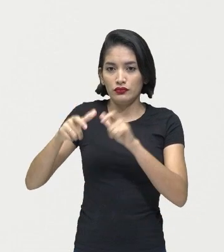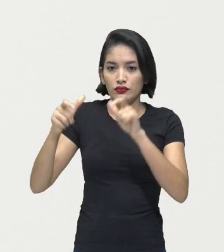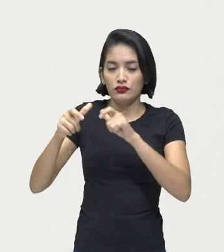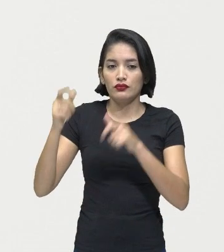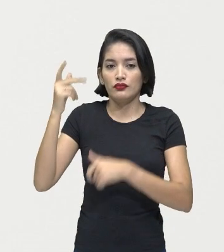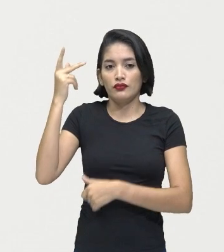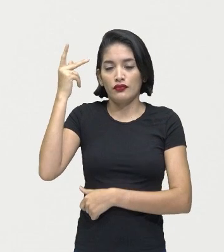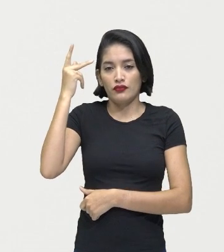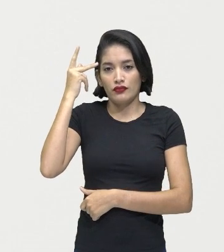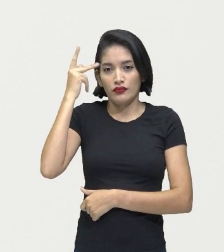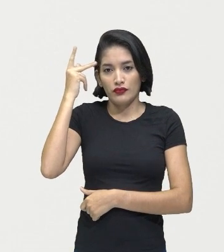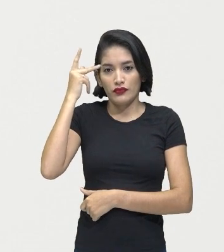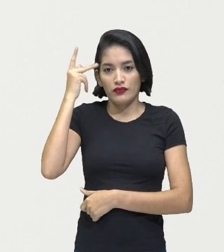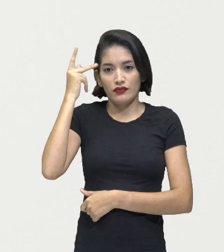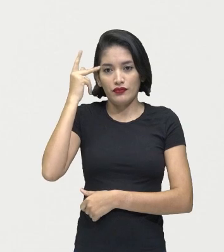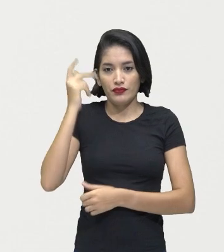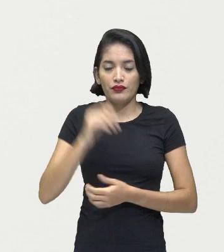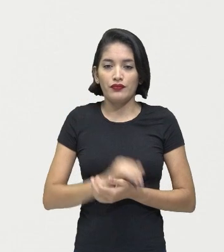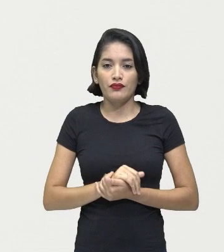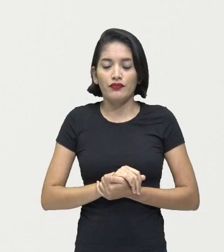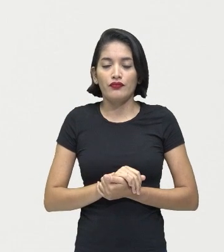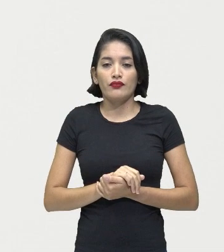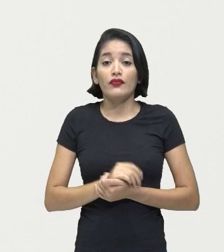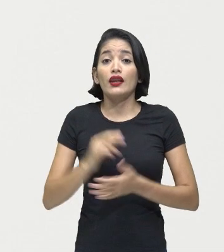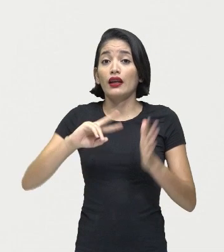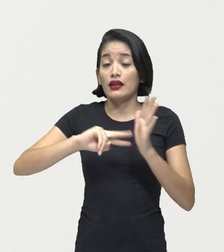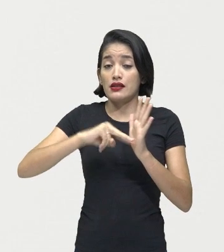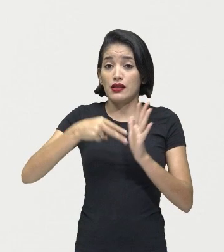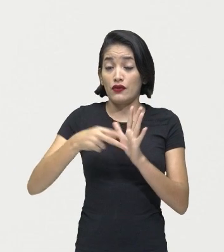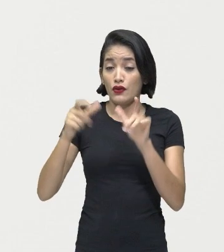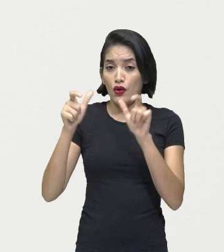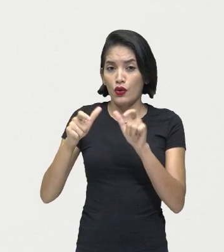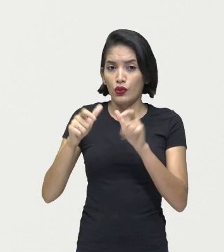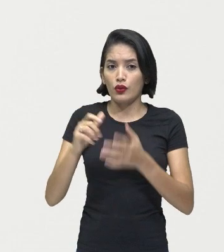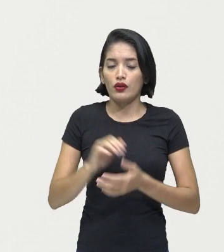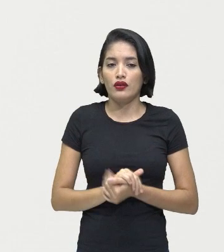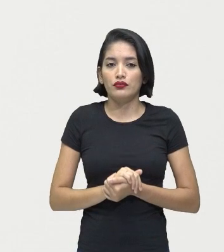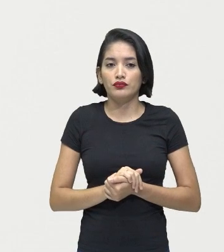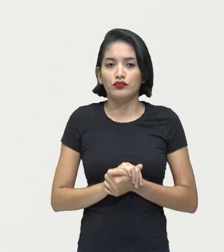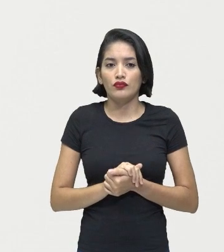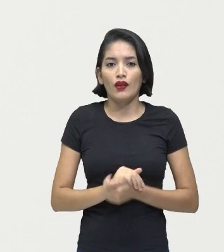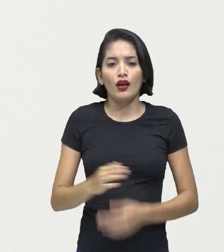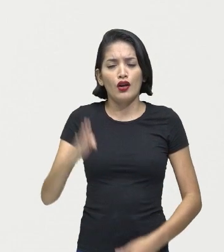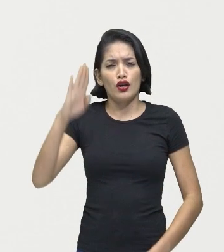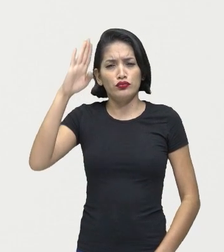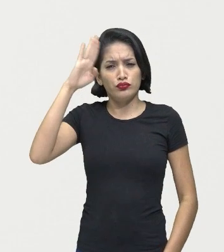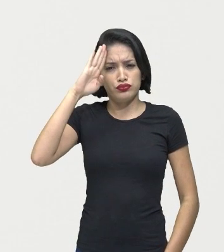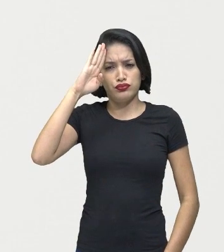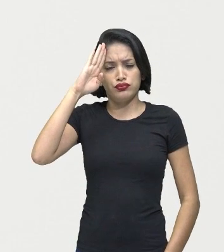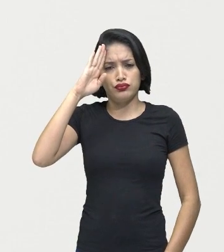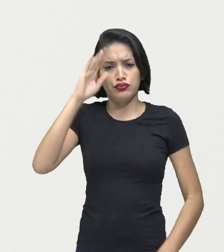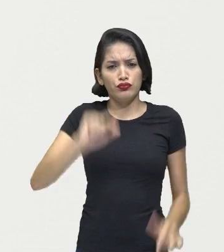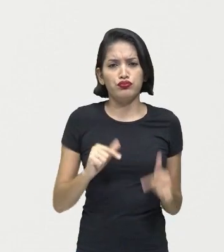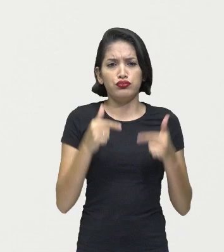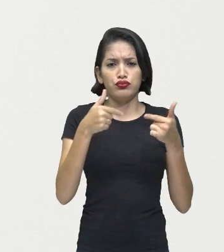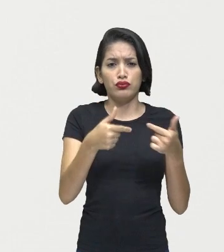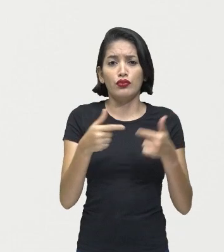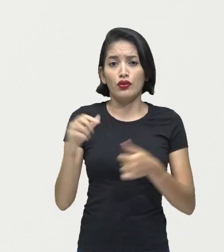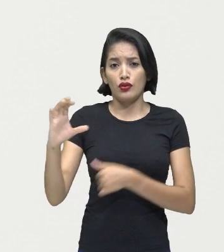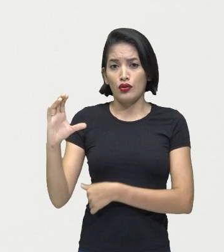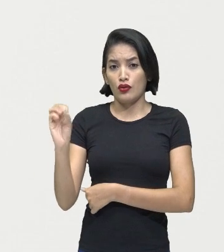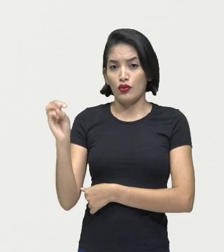Então, esse em está indicando que lugar, não é? Os soldados agiram com violência.